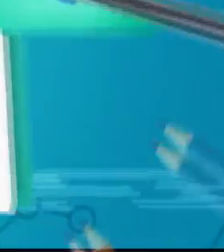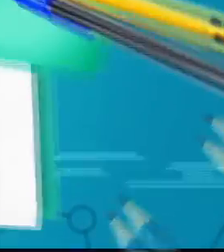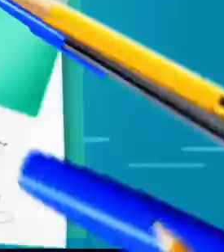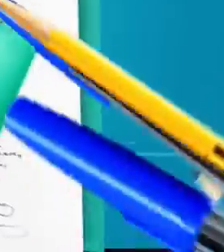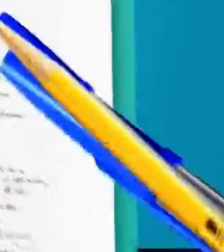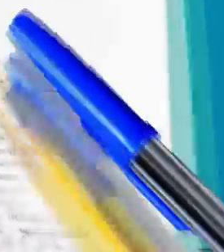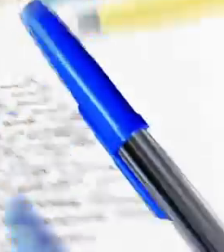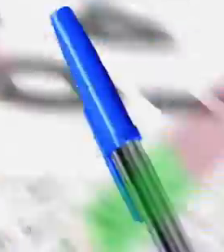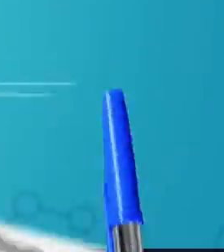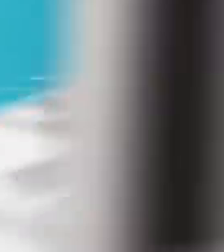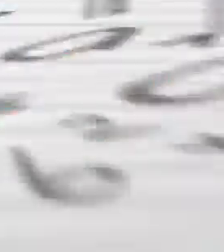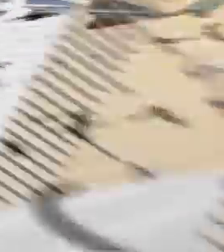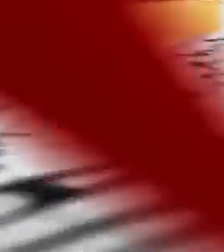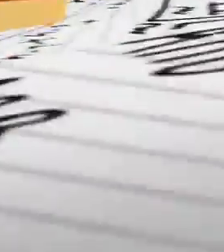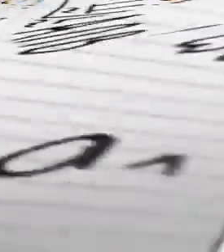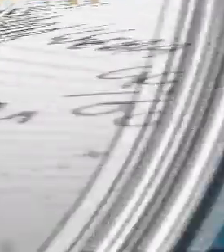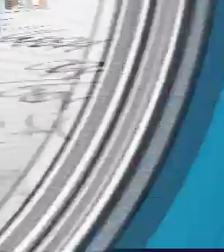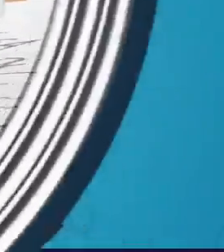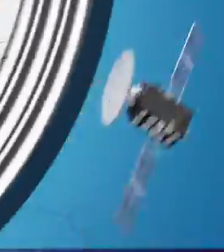Tchau!